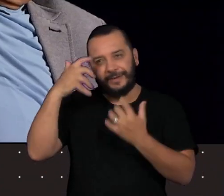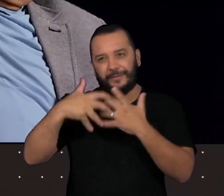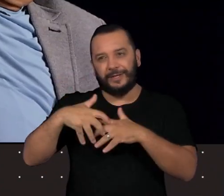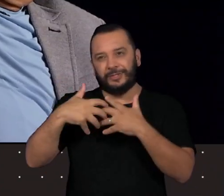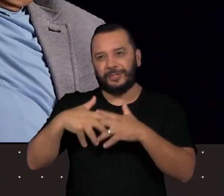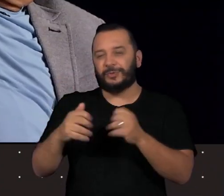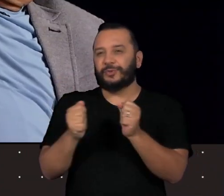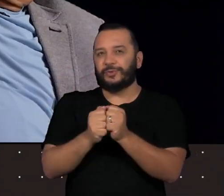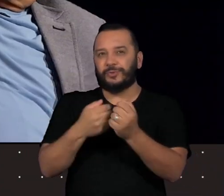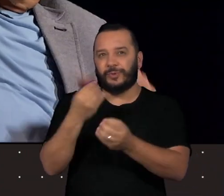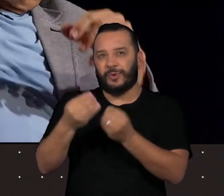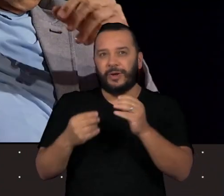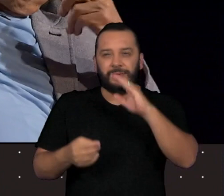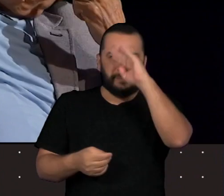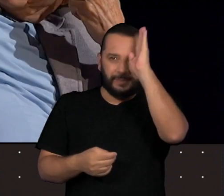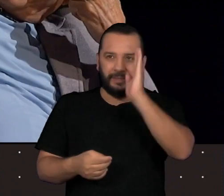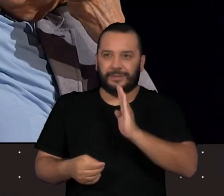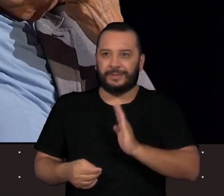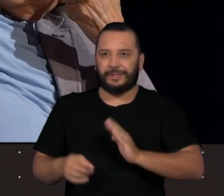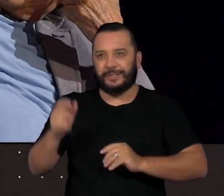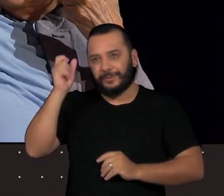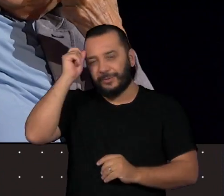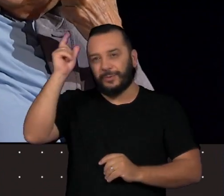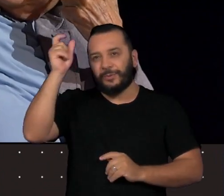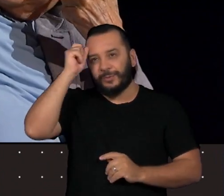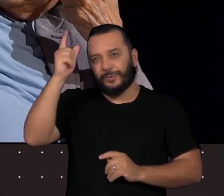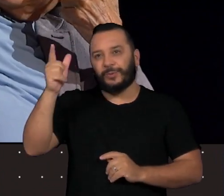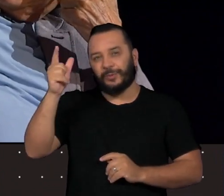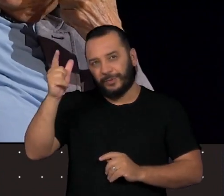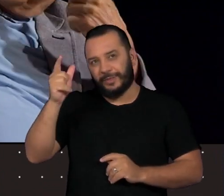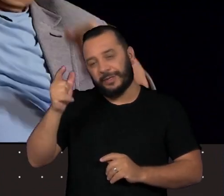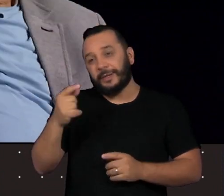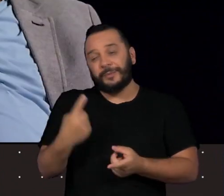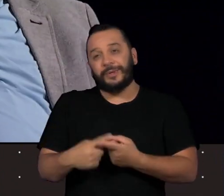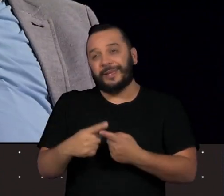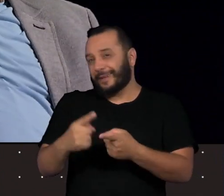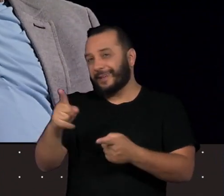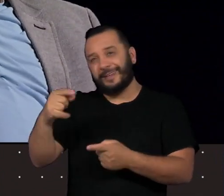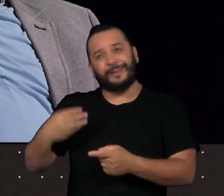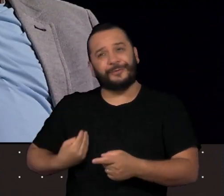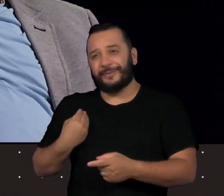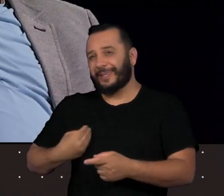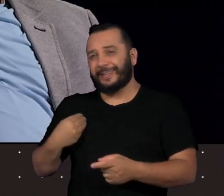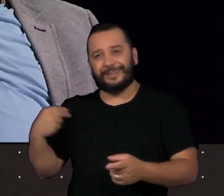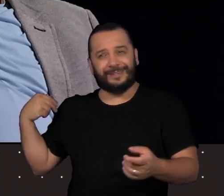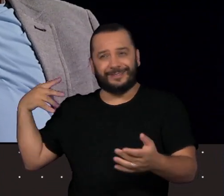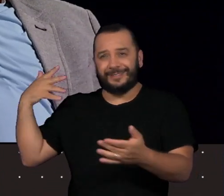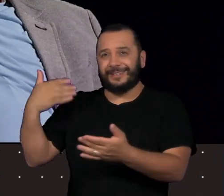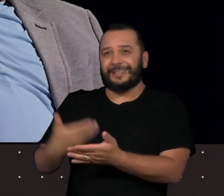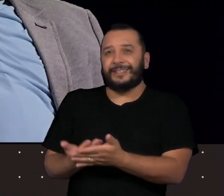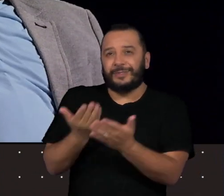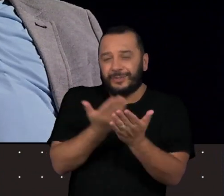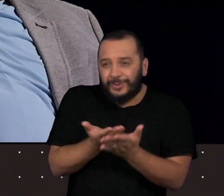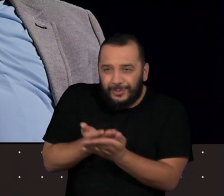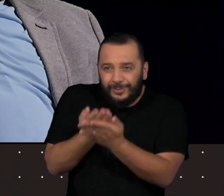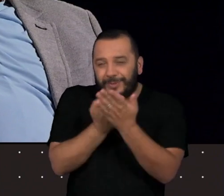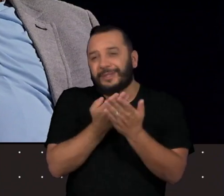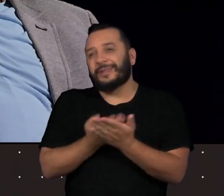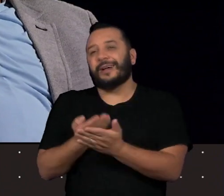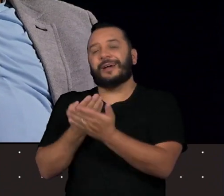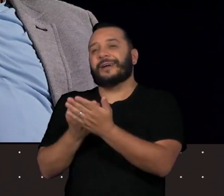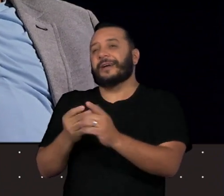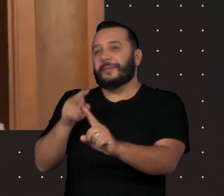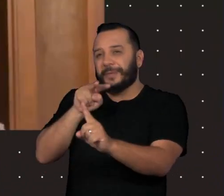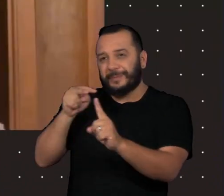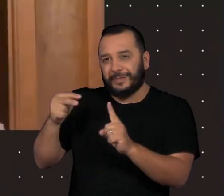de Brasil de Cultura ao qual ele dedicou uma vida para estudar e poder aplicar esse olhar